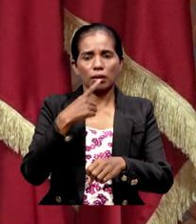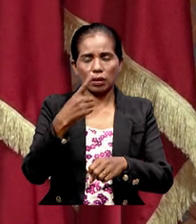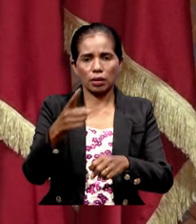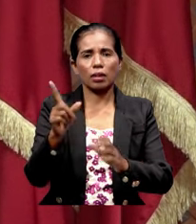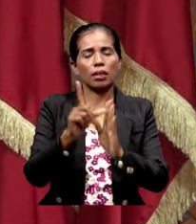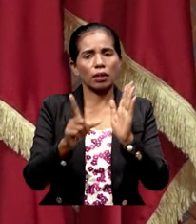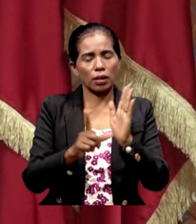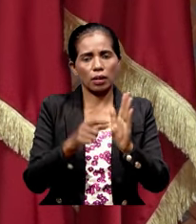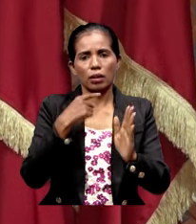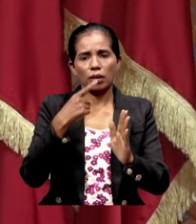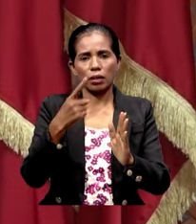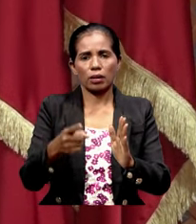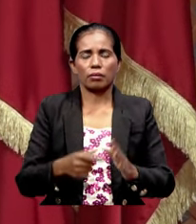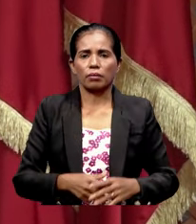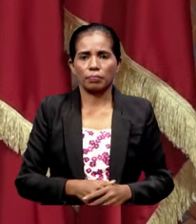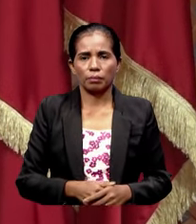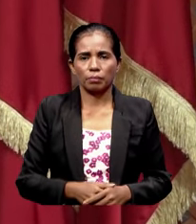delayed, justice denied.